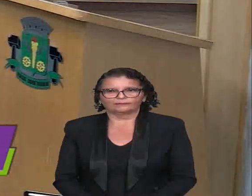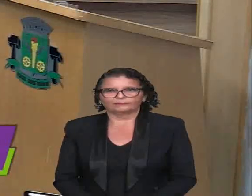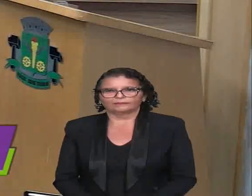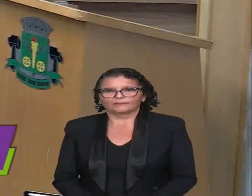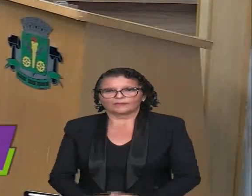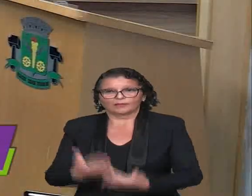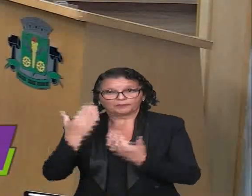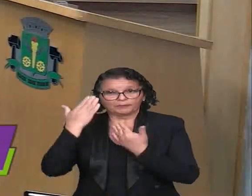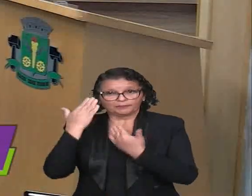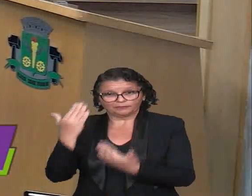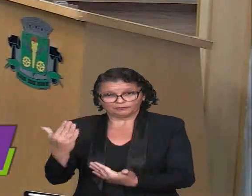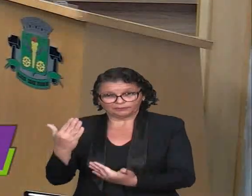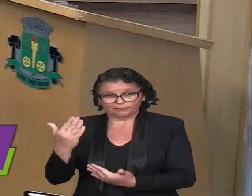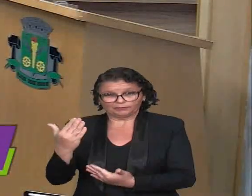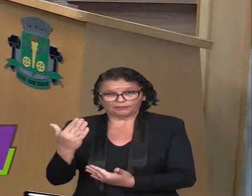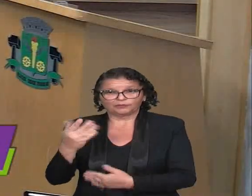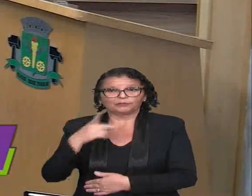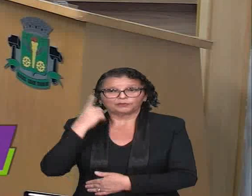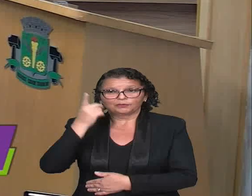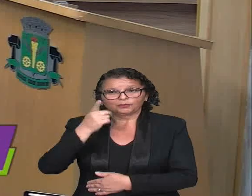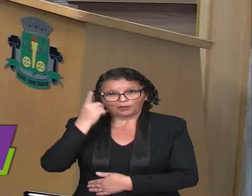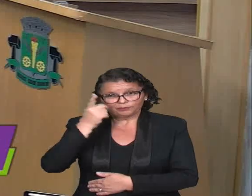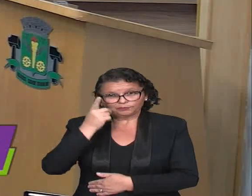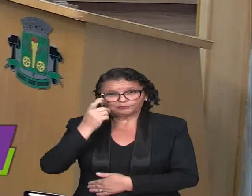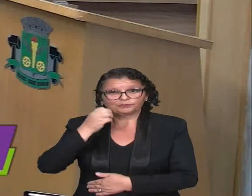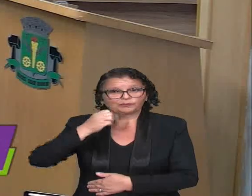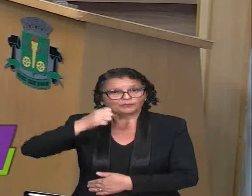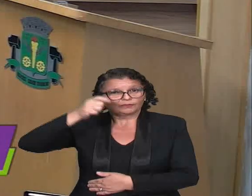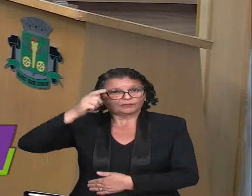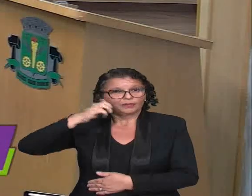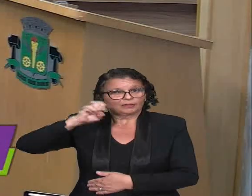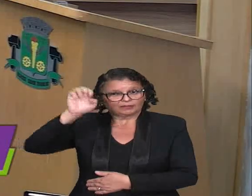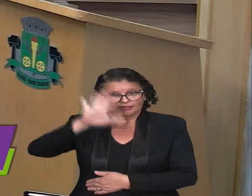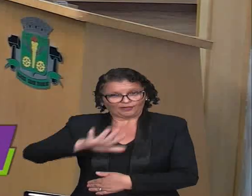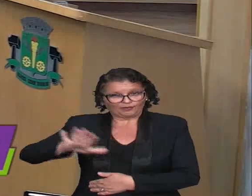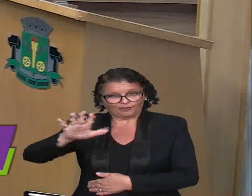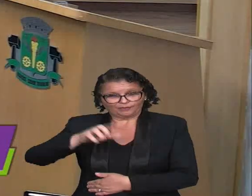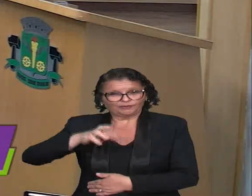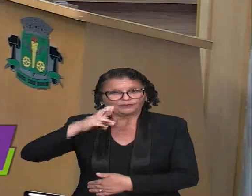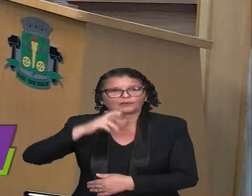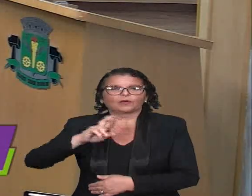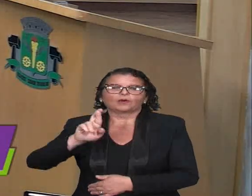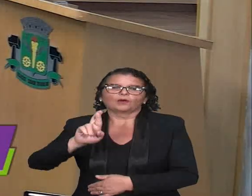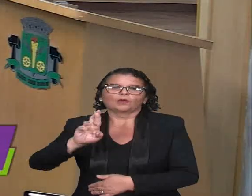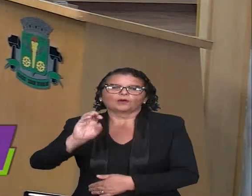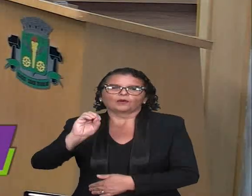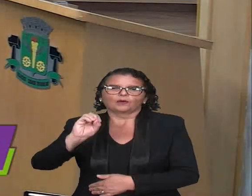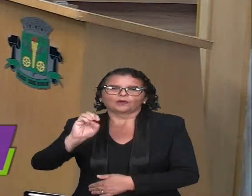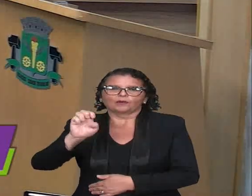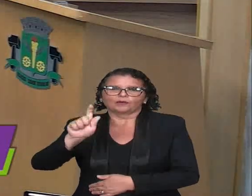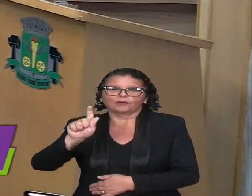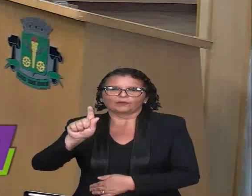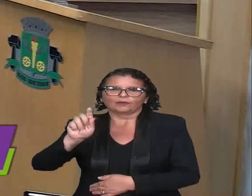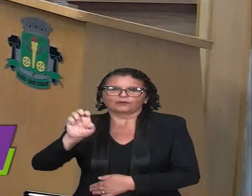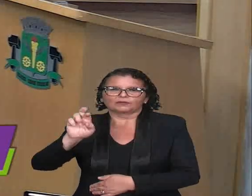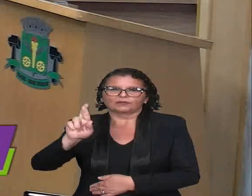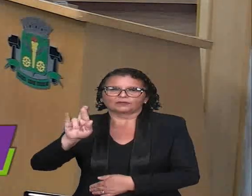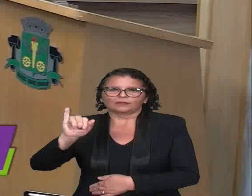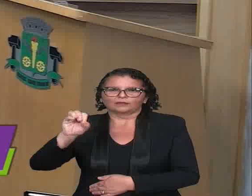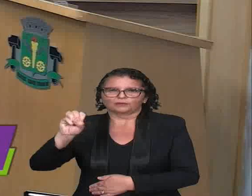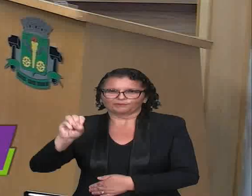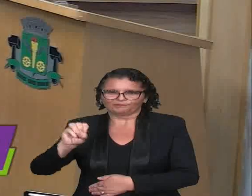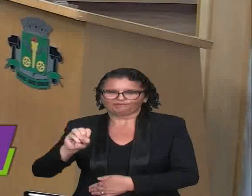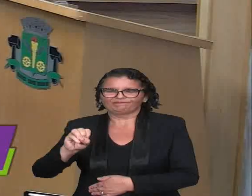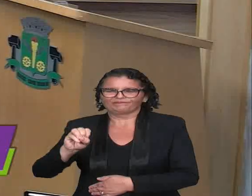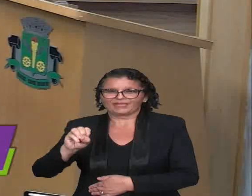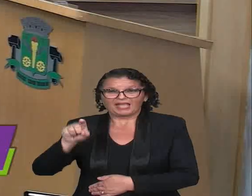Obrigado Nobre deputado estadual Rogério Santos pessoas que pessoa que me me